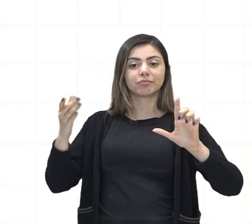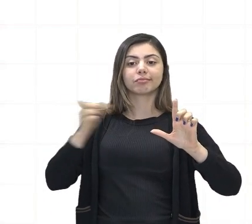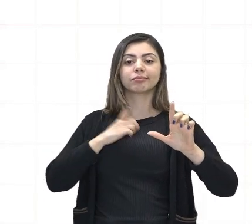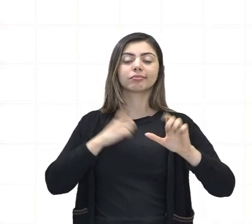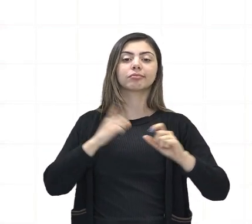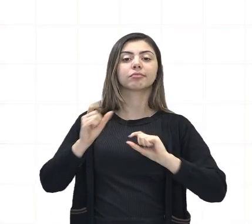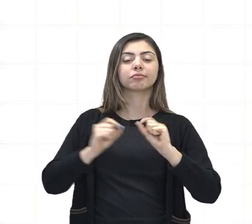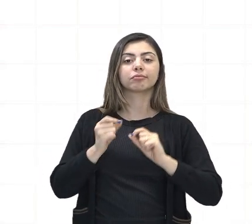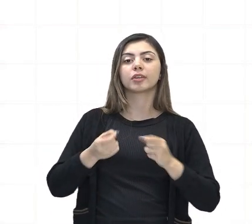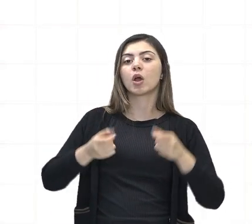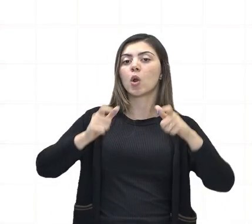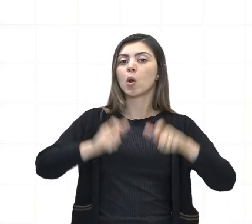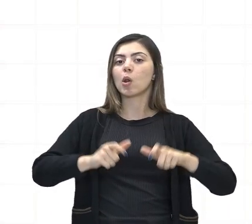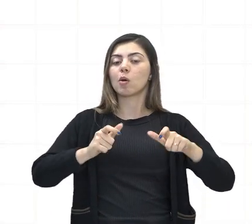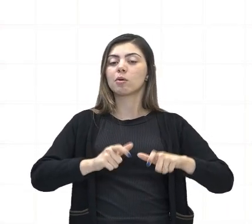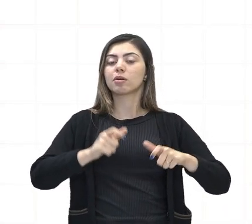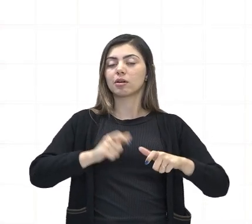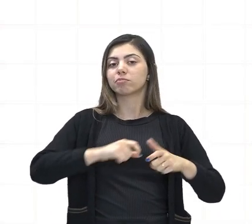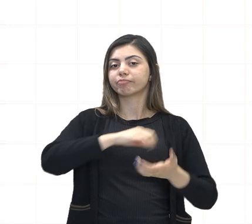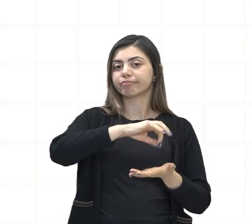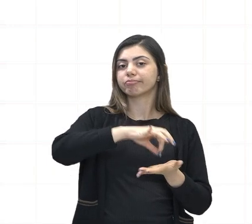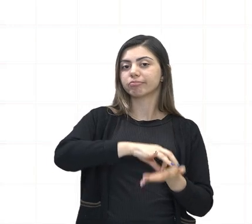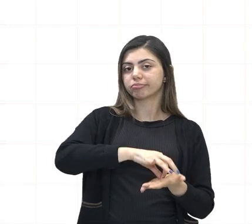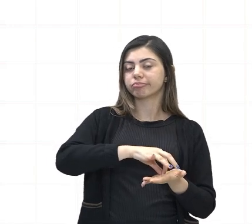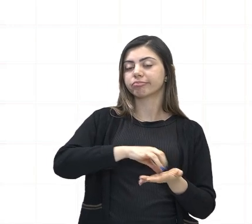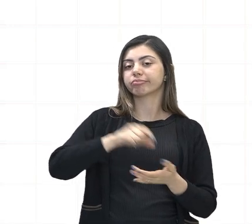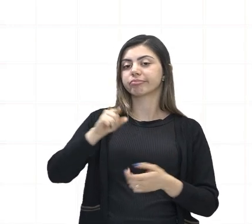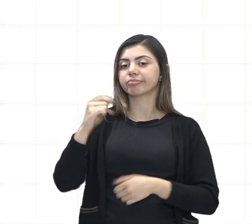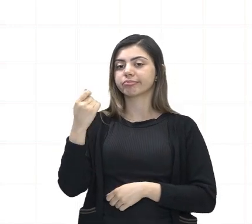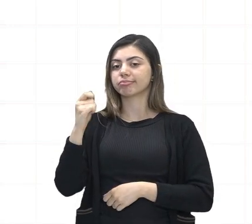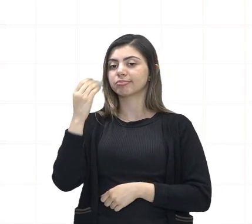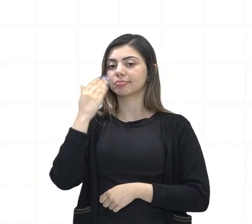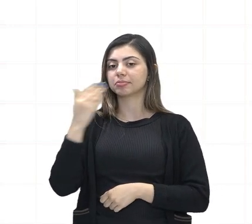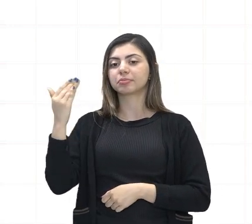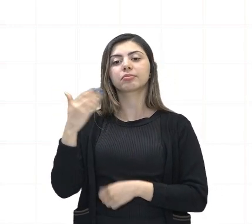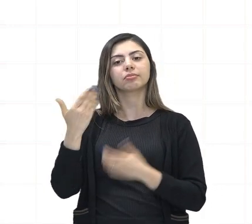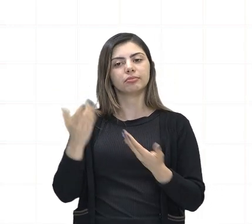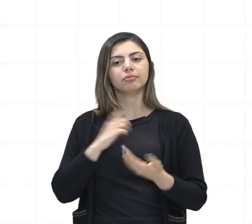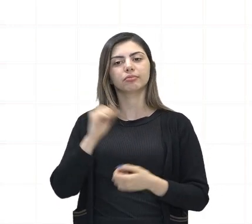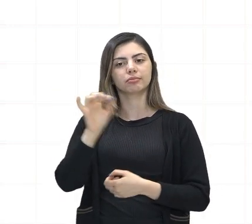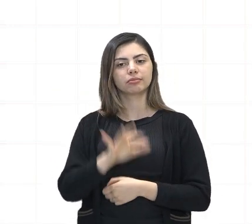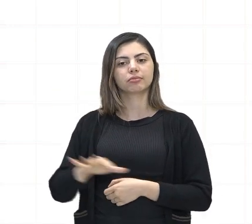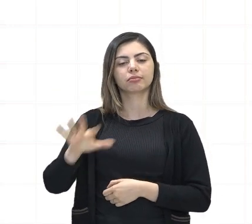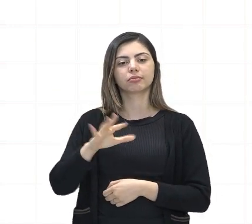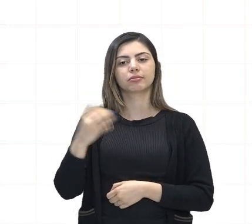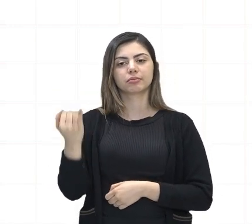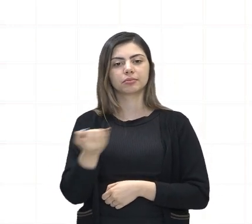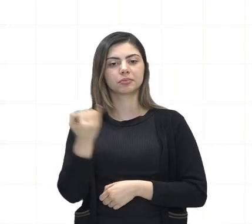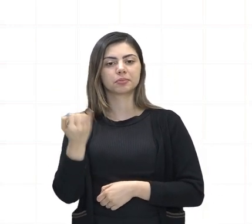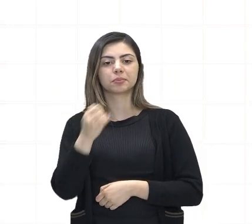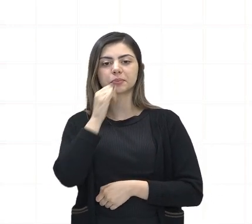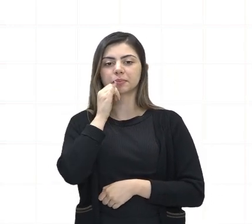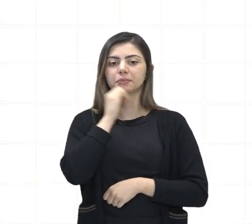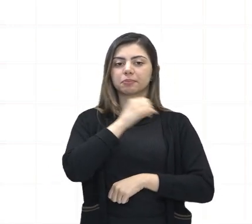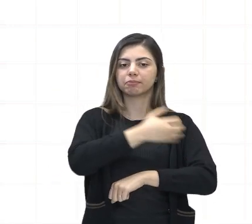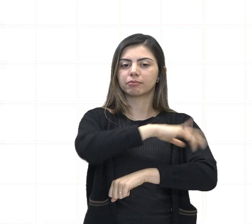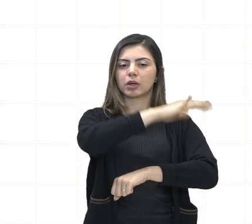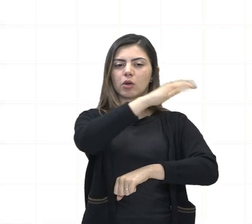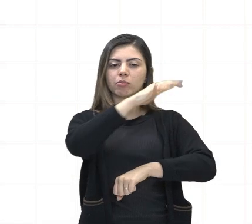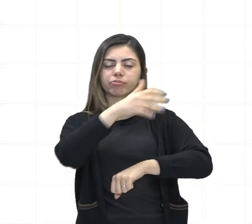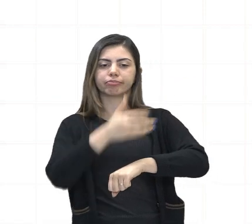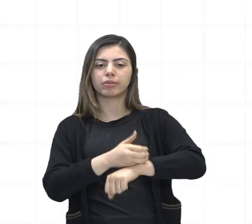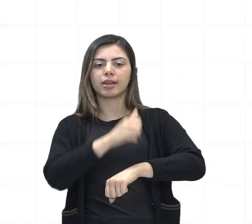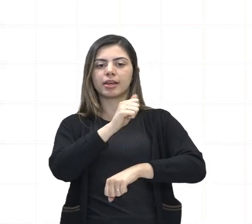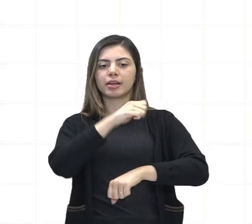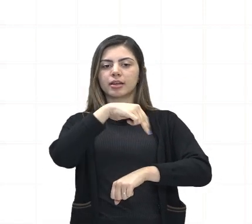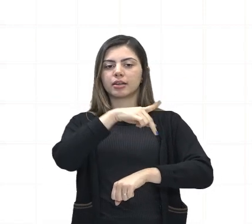da Argentina, é exatamente essa área ali, e a gente tem algumas áreas importantes, né? A área onde fica a Cordilheira dos Andes, bem aqui. A gente